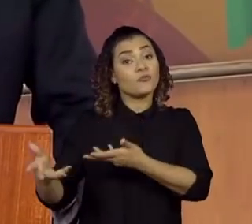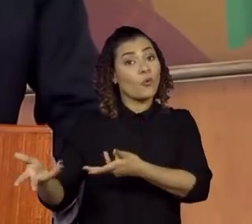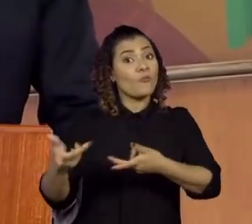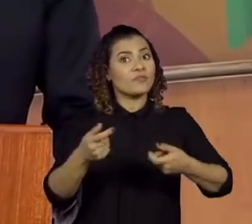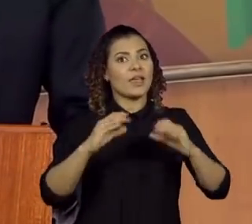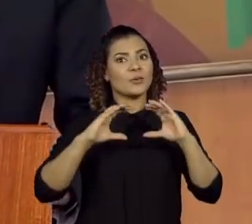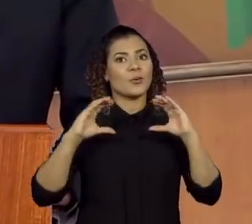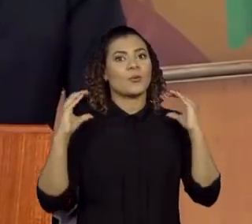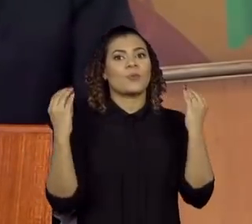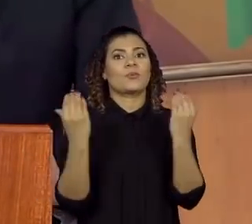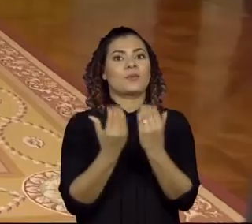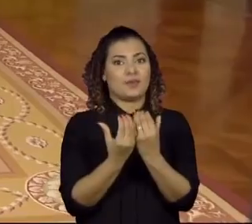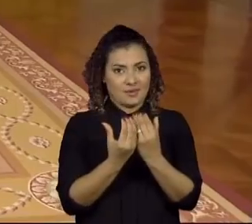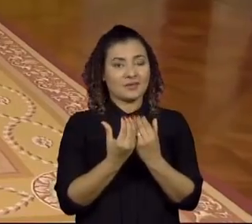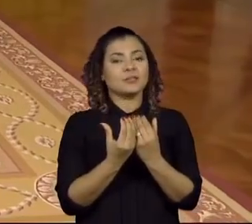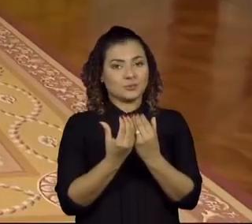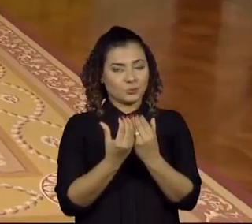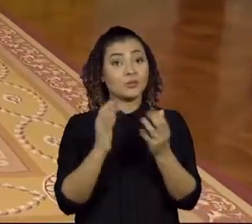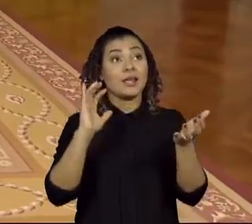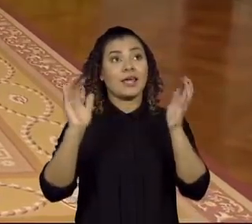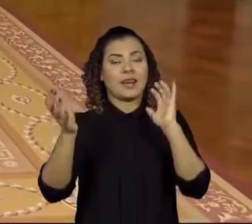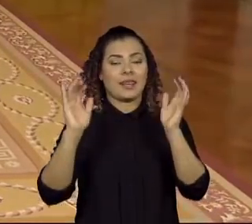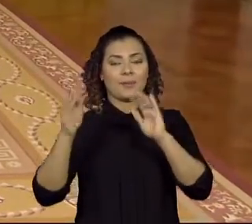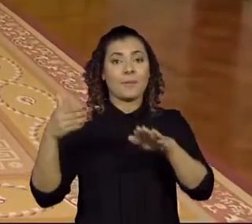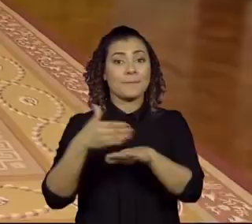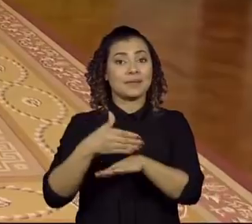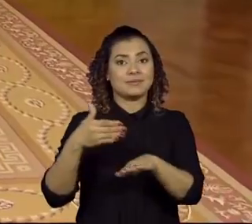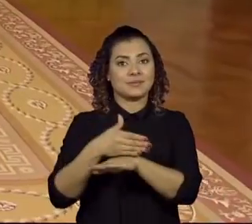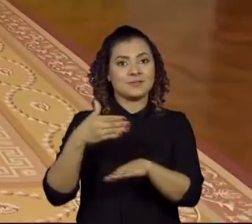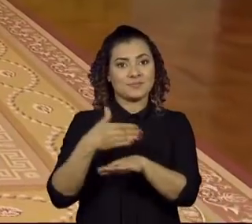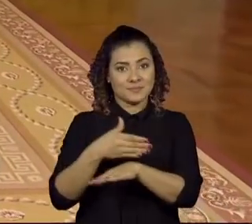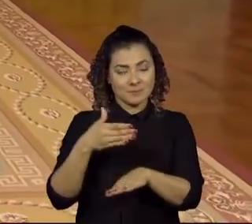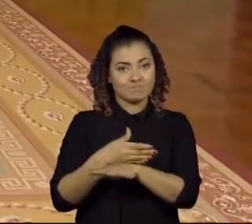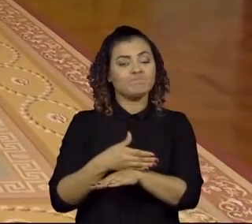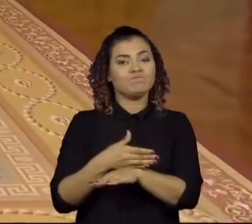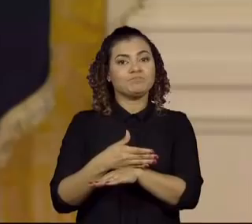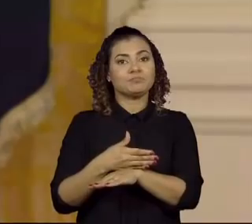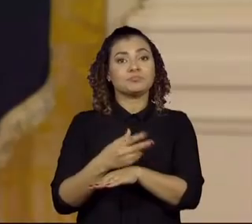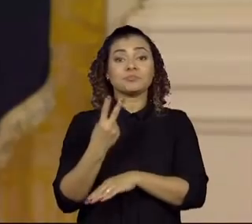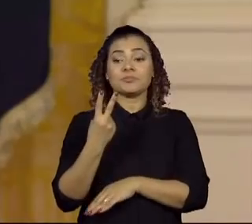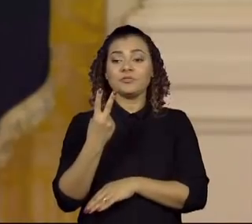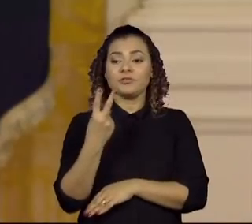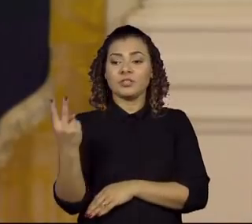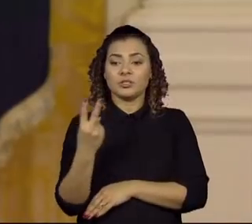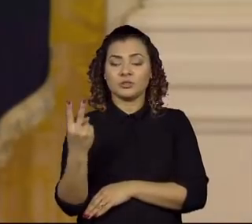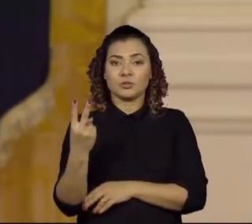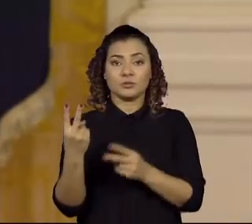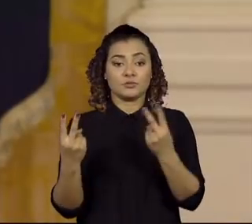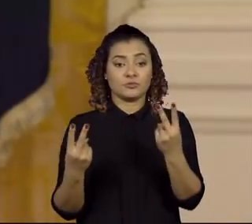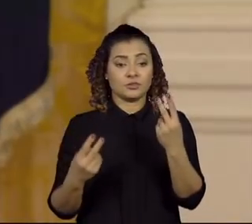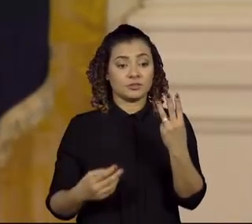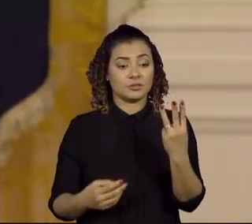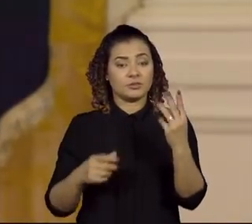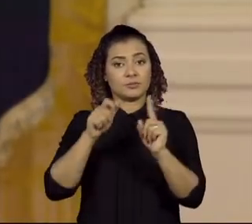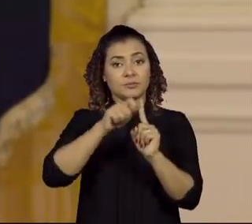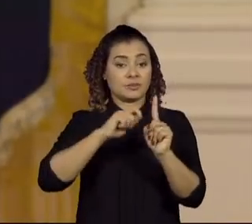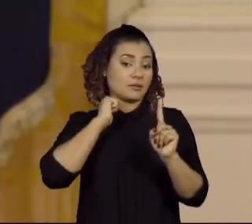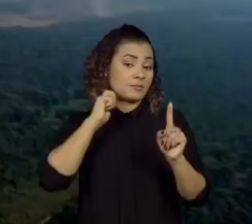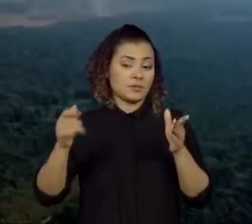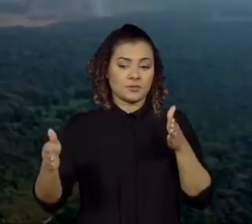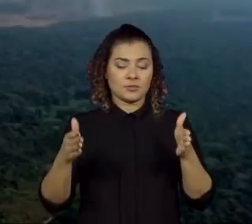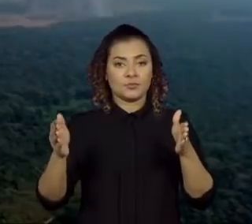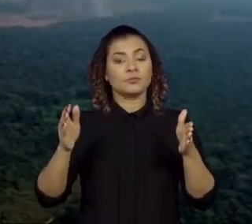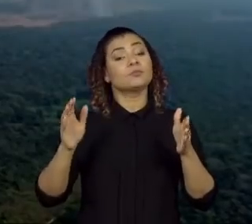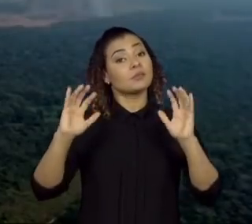convidado pelos Estados Unidos para participar da reunião nos dias 22 e 23 de abril